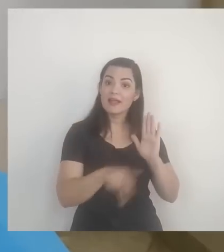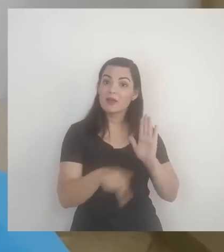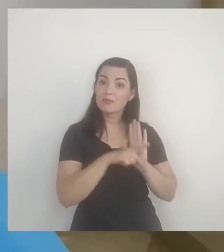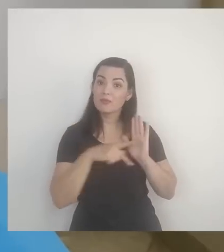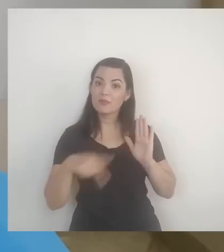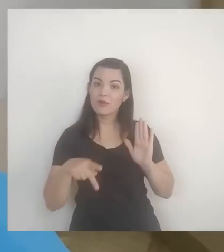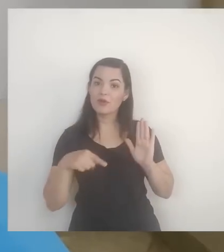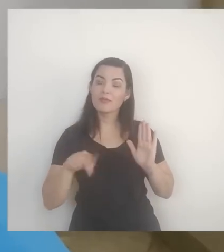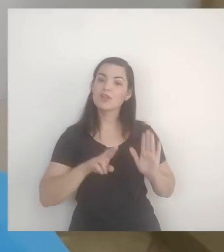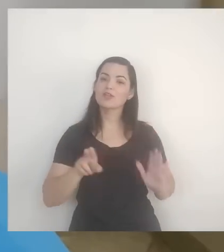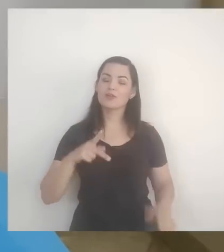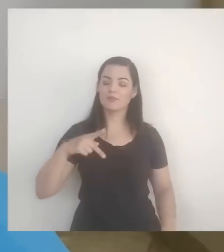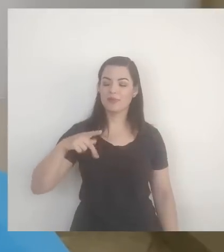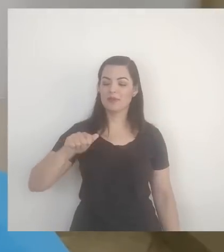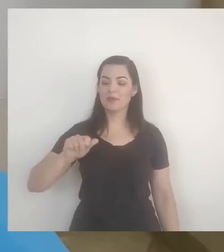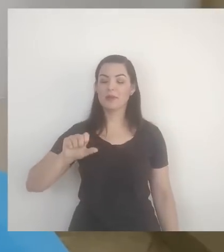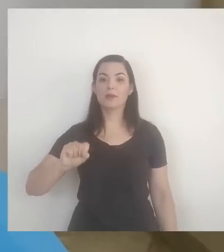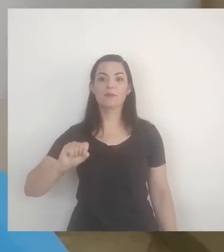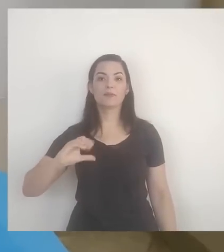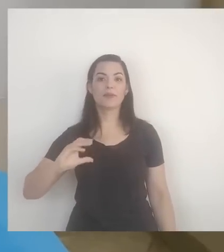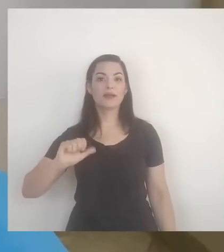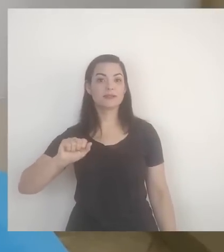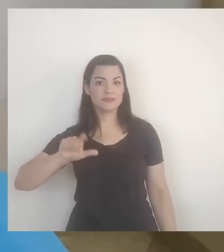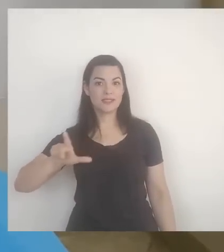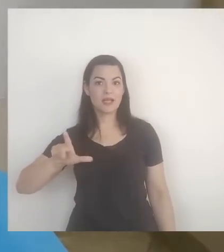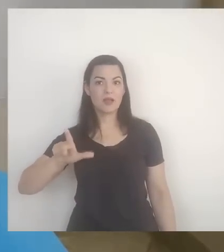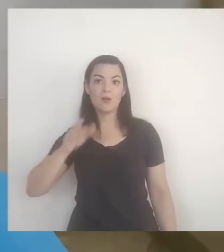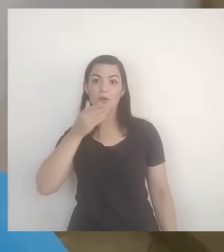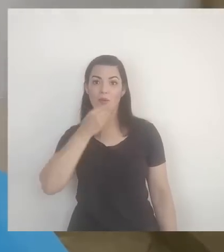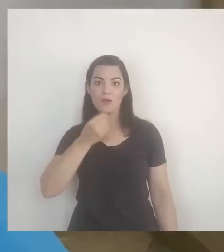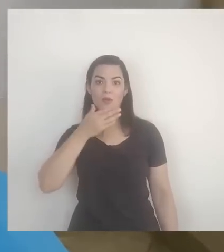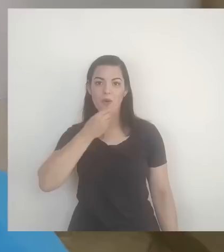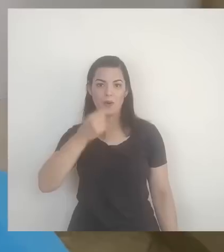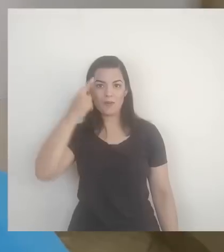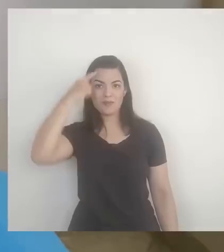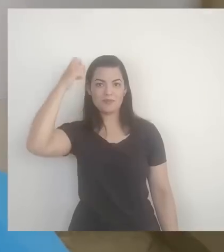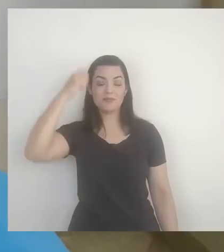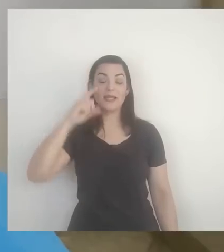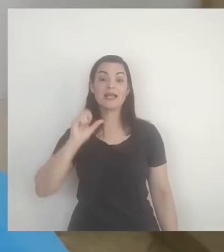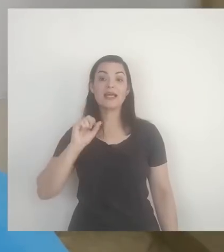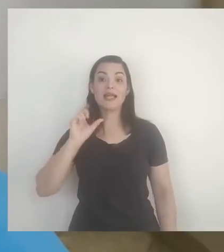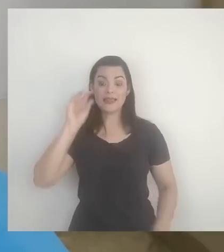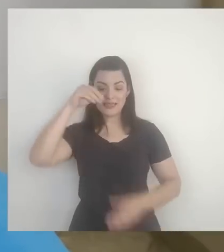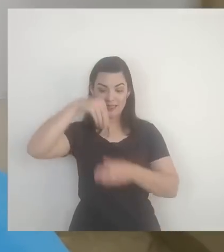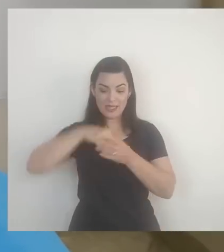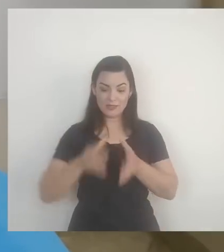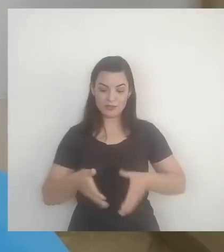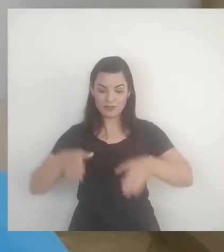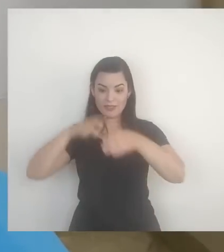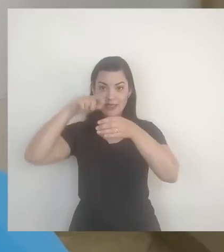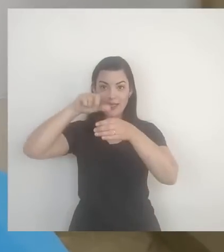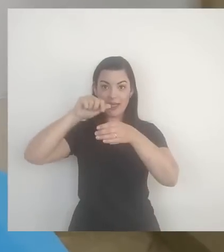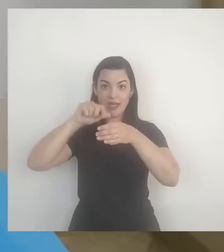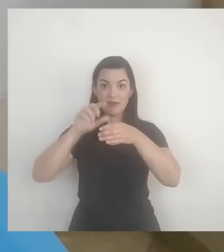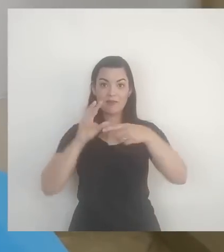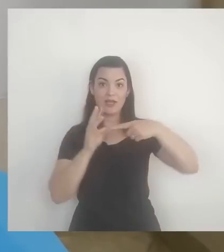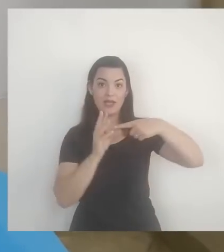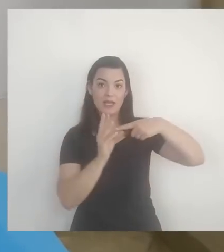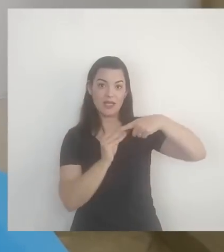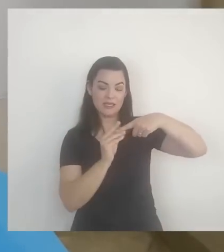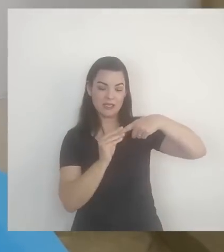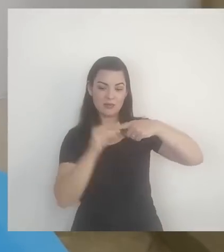princípio, que é o princípio de Pascal. Então, quando a gente tem aqui dentro da garrafa o nosso mini submarino, toda